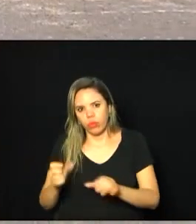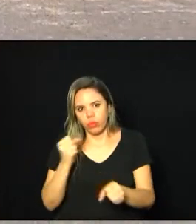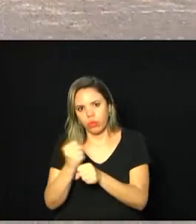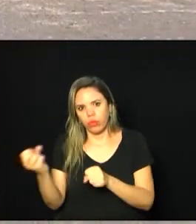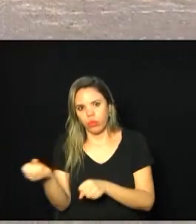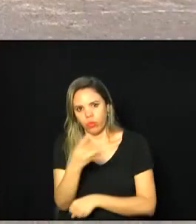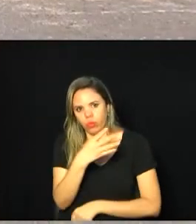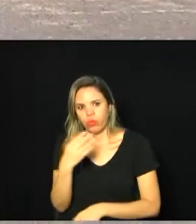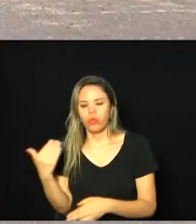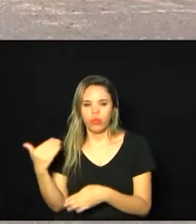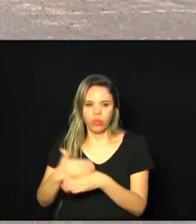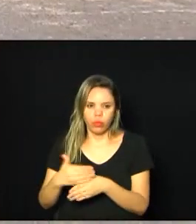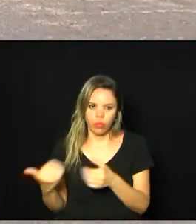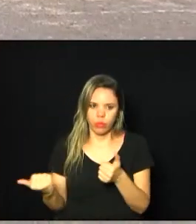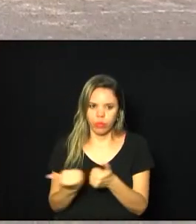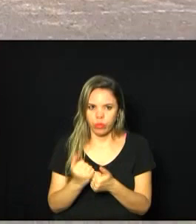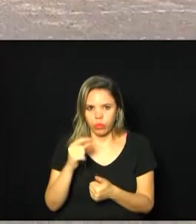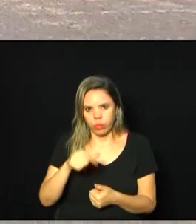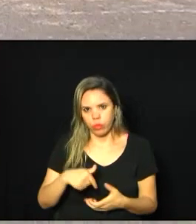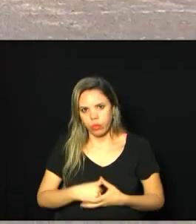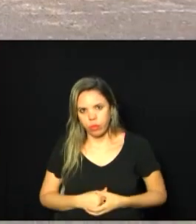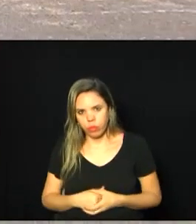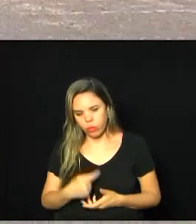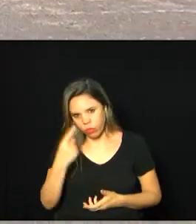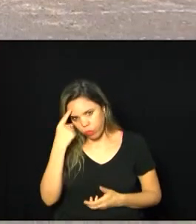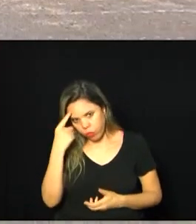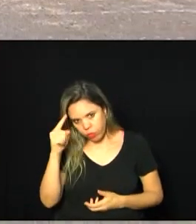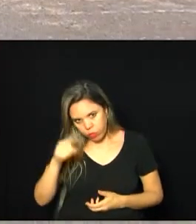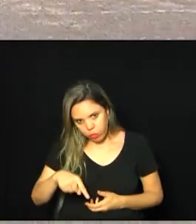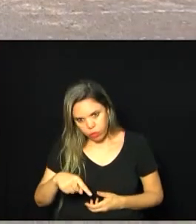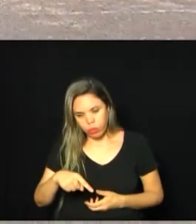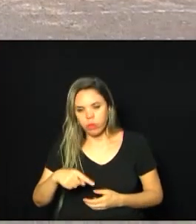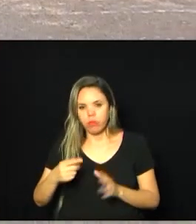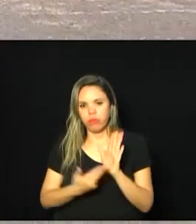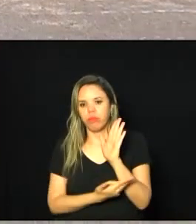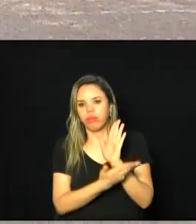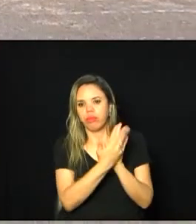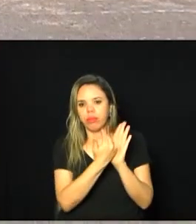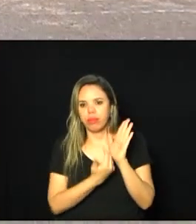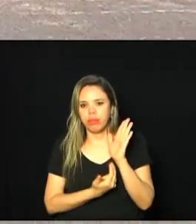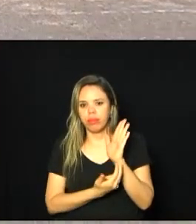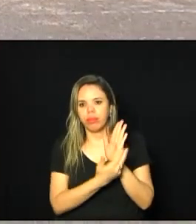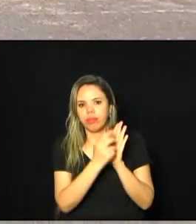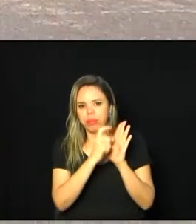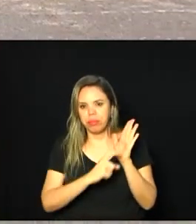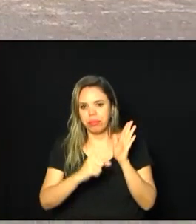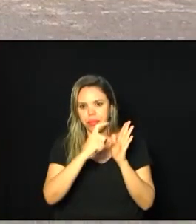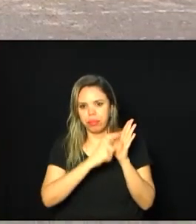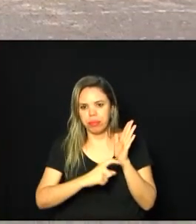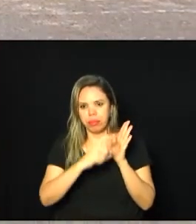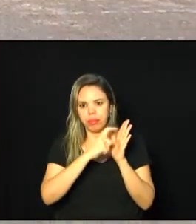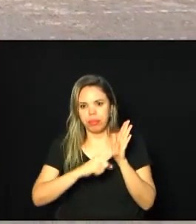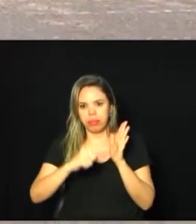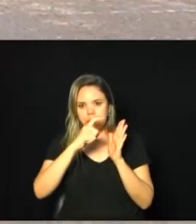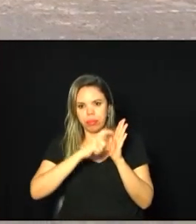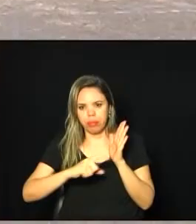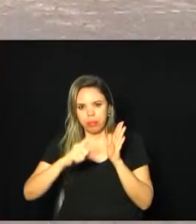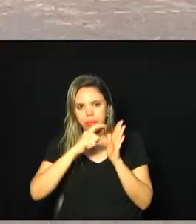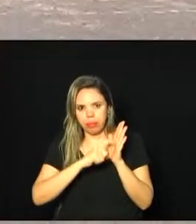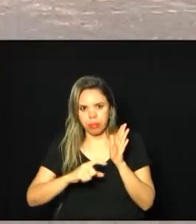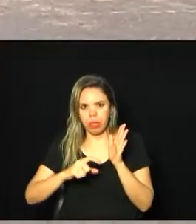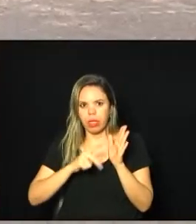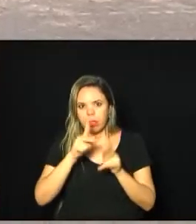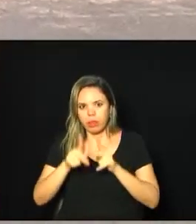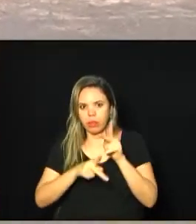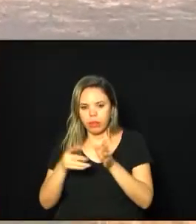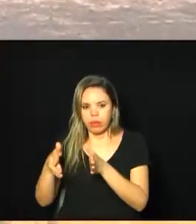um outro muro. E com isso, a ideia dessa grafitagem para tornar o caminho das